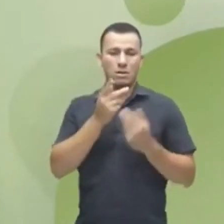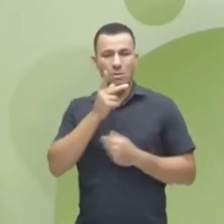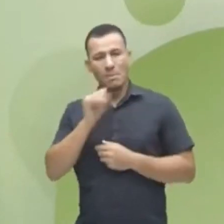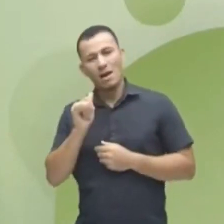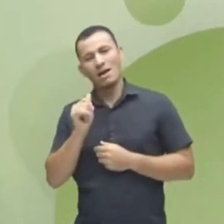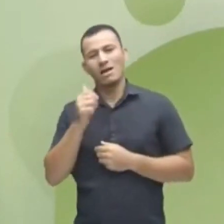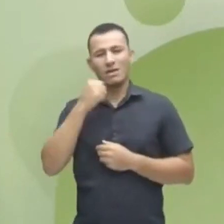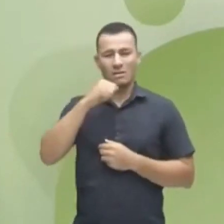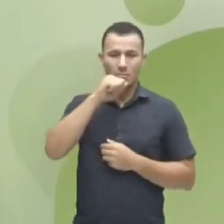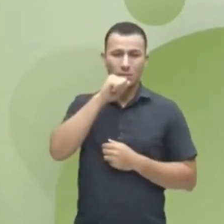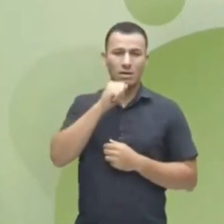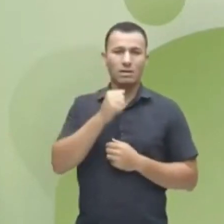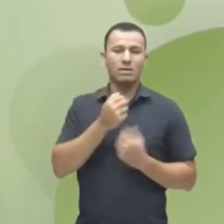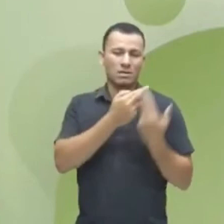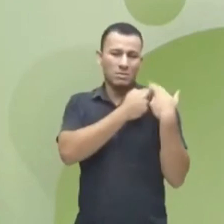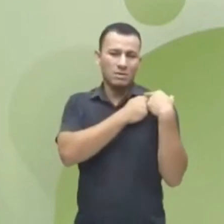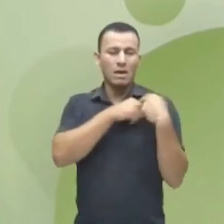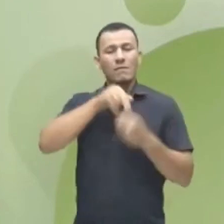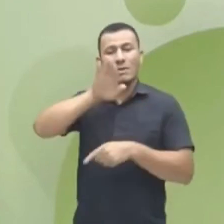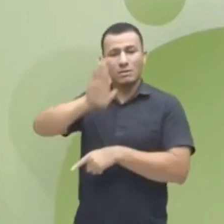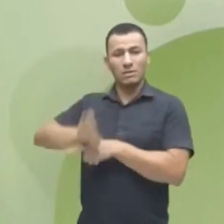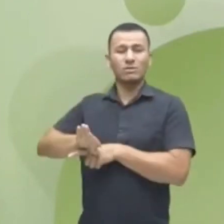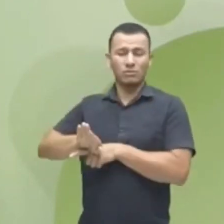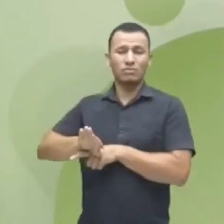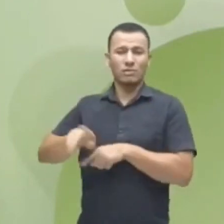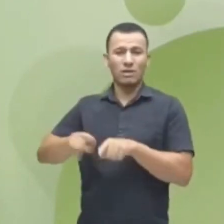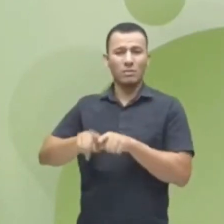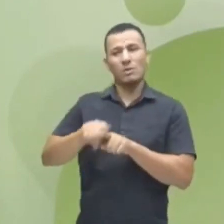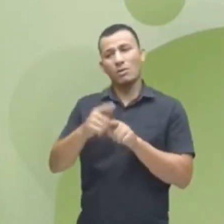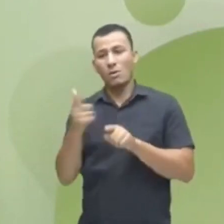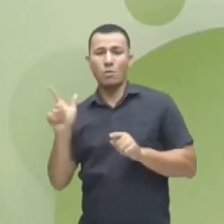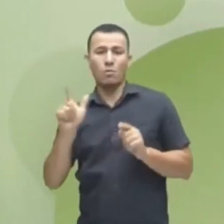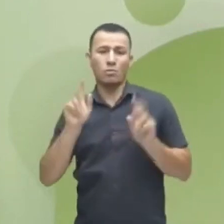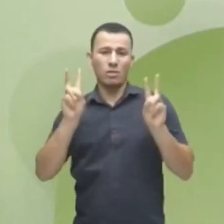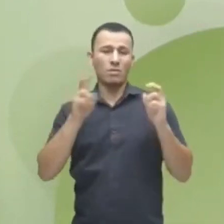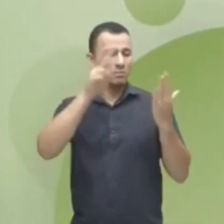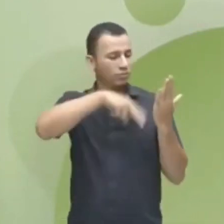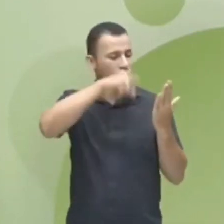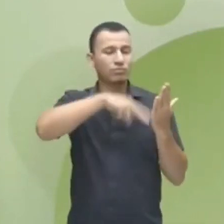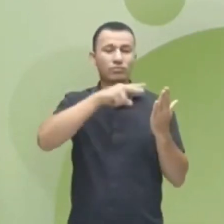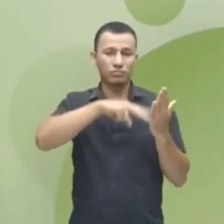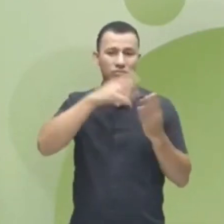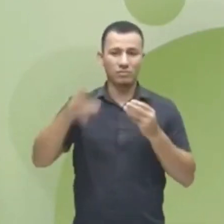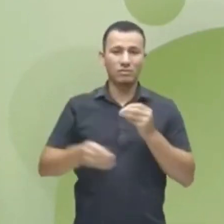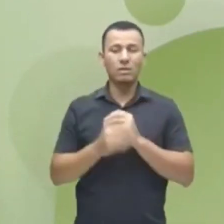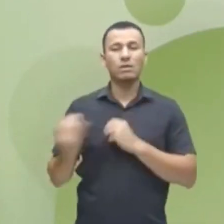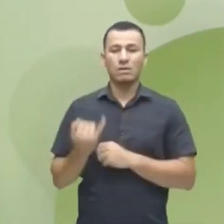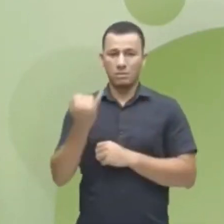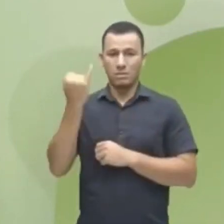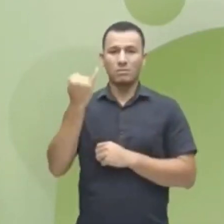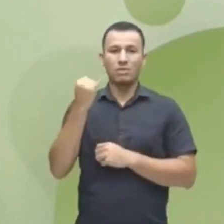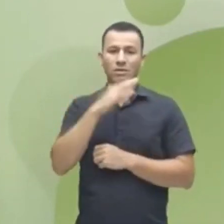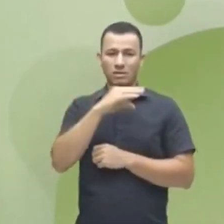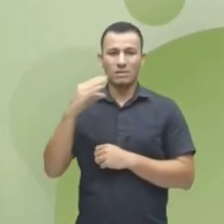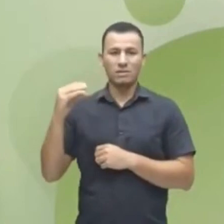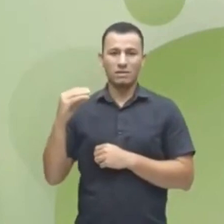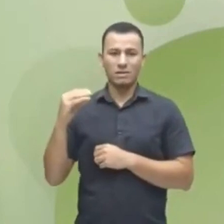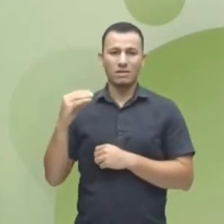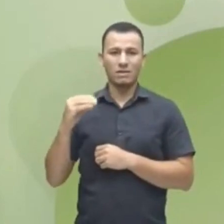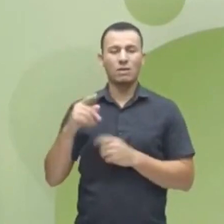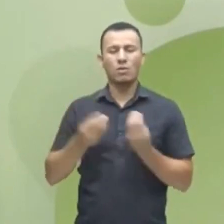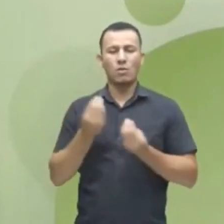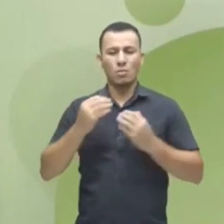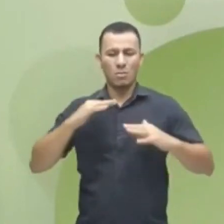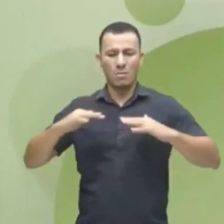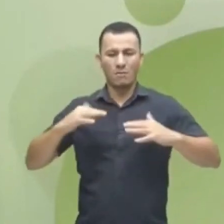também fiquem no apoio, né? Para que eles façam outras leituras. Isso é muito importante as crianças entenderem como é que se dá o funcionamento